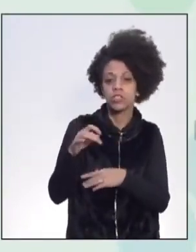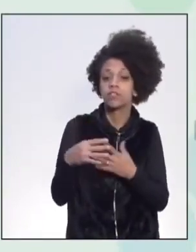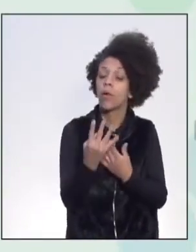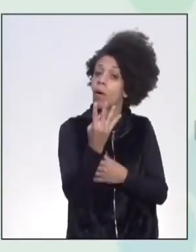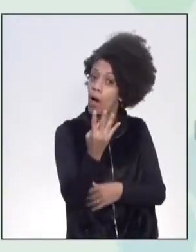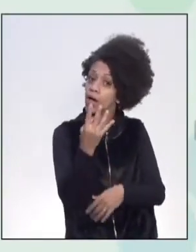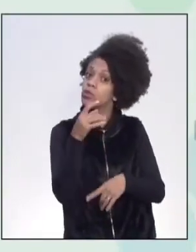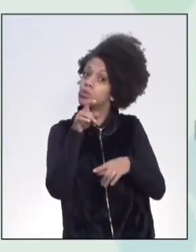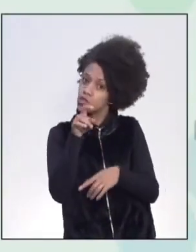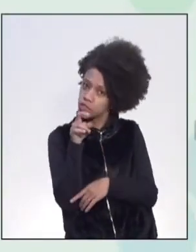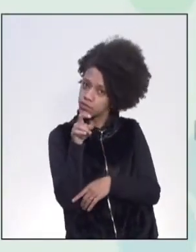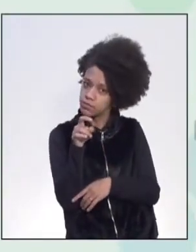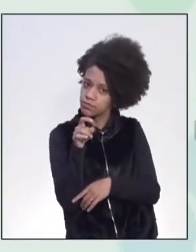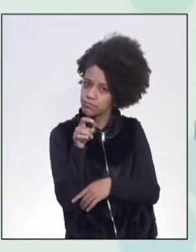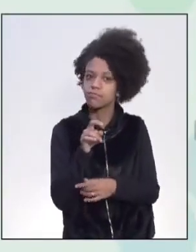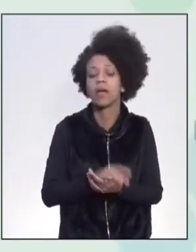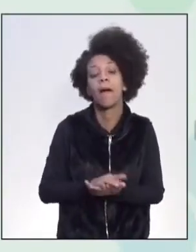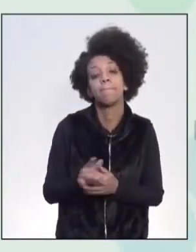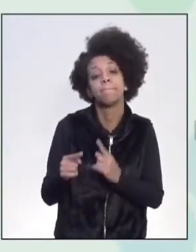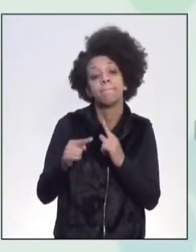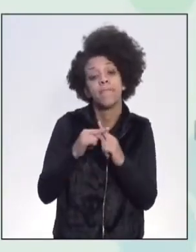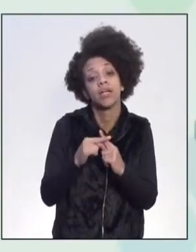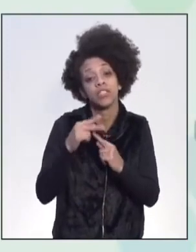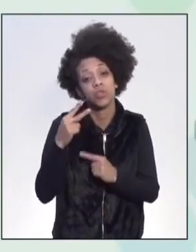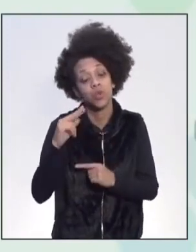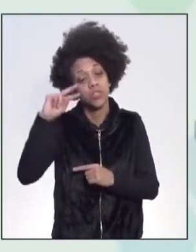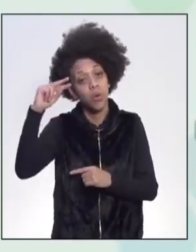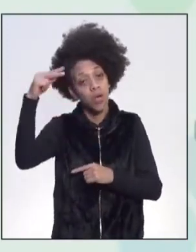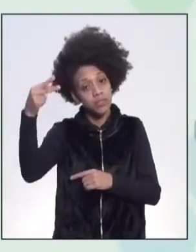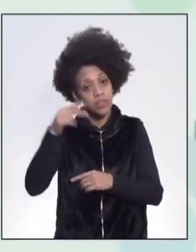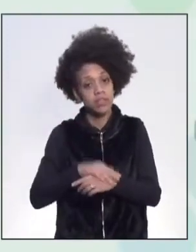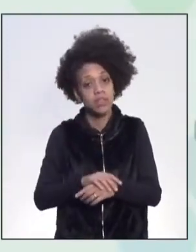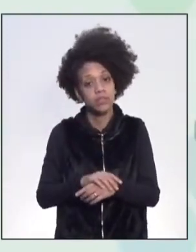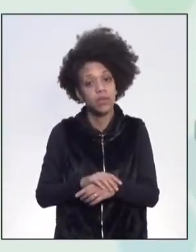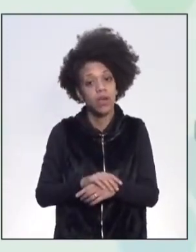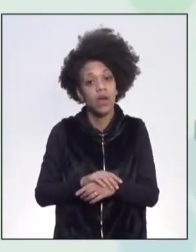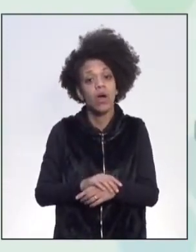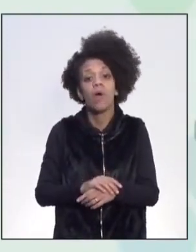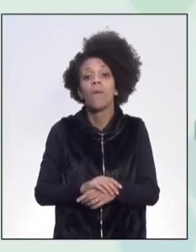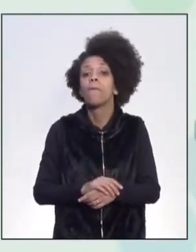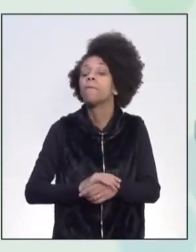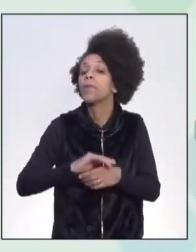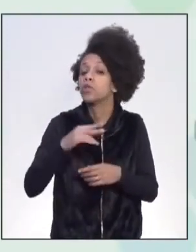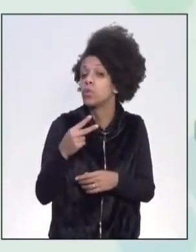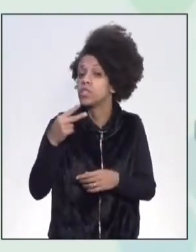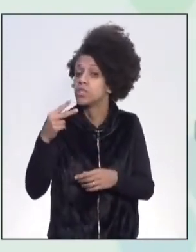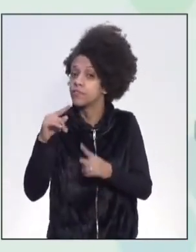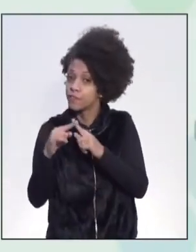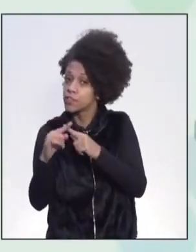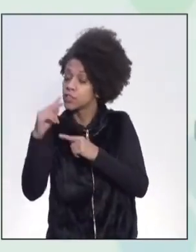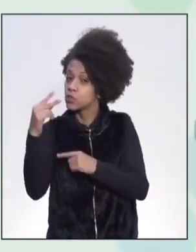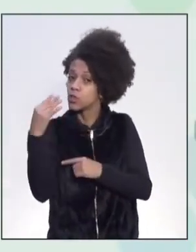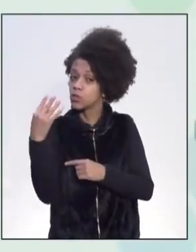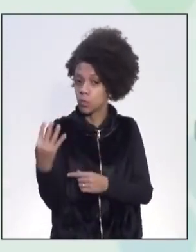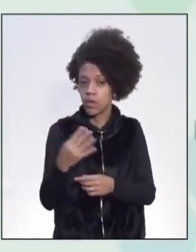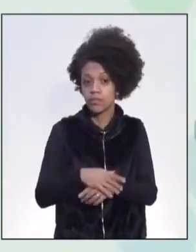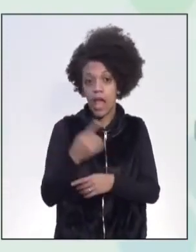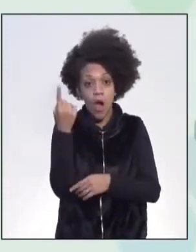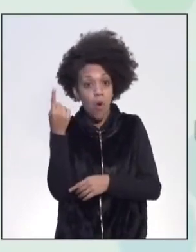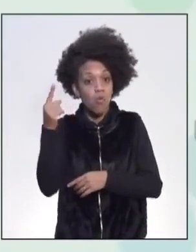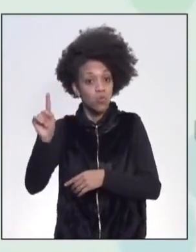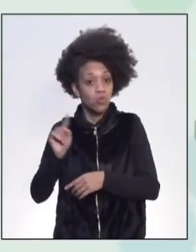2, 4x. Mais 2 ao quadrado, 2 vezes 2, 4. Está faltando fazer a última distributiva, né?